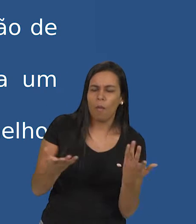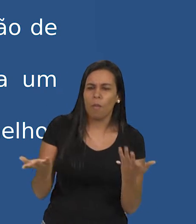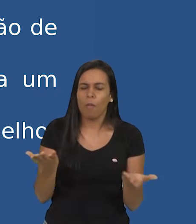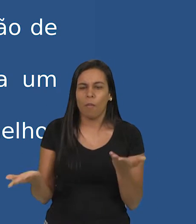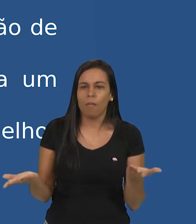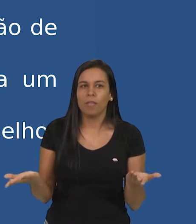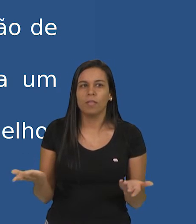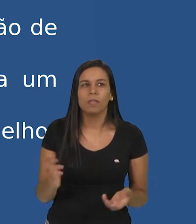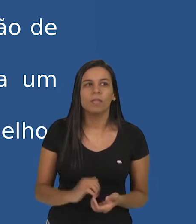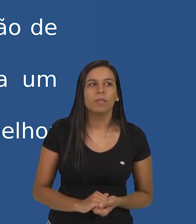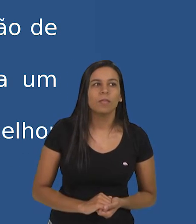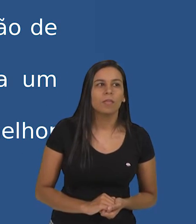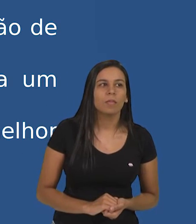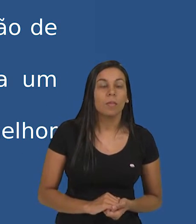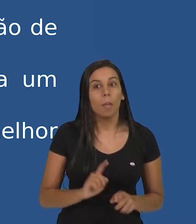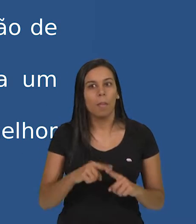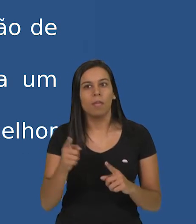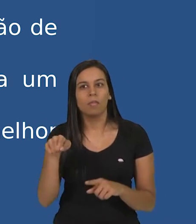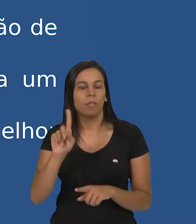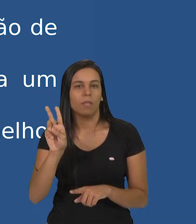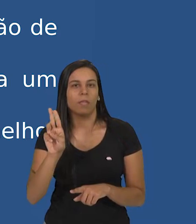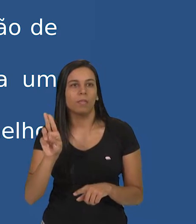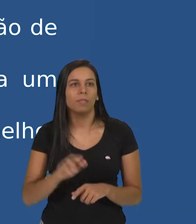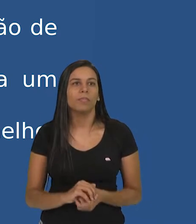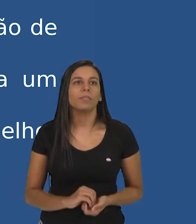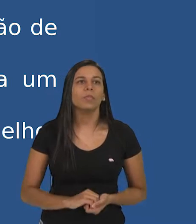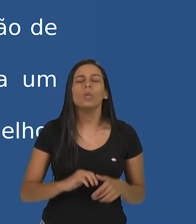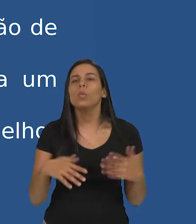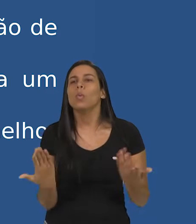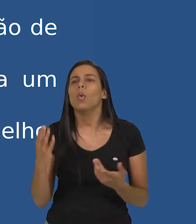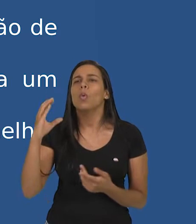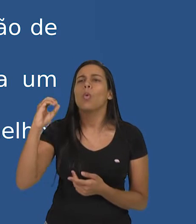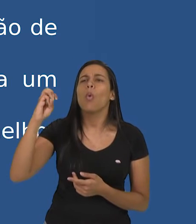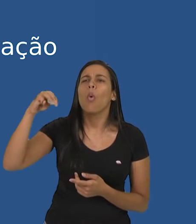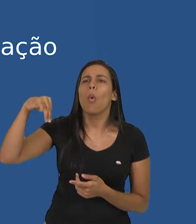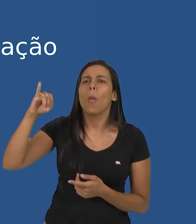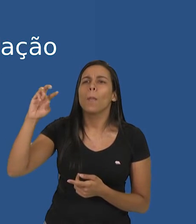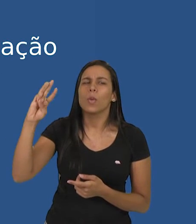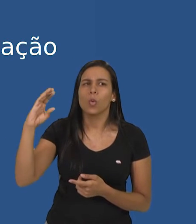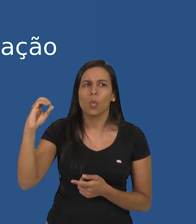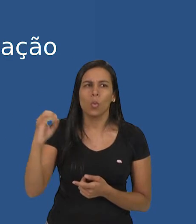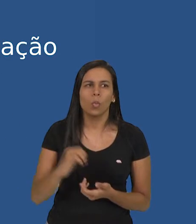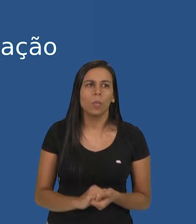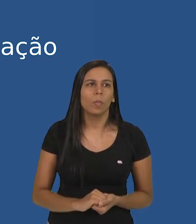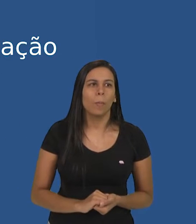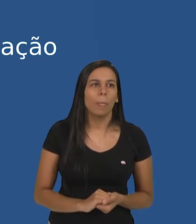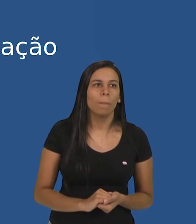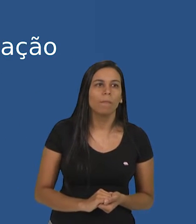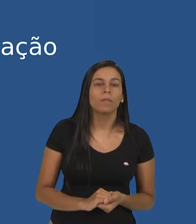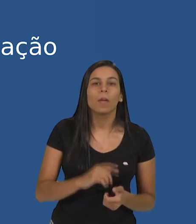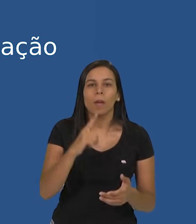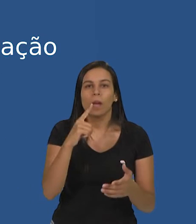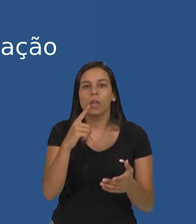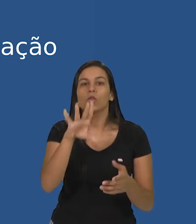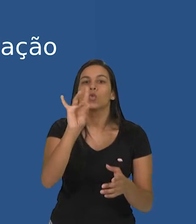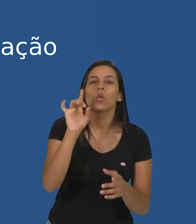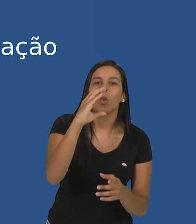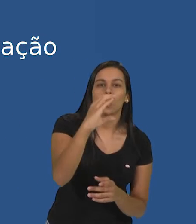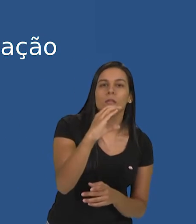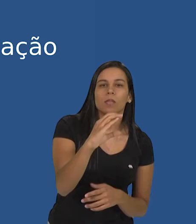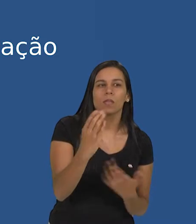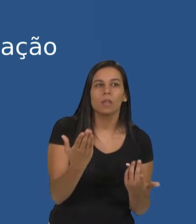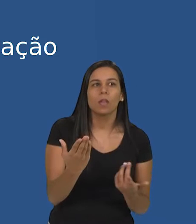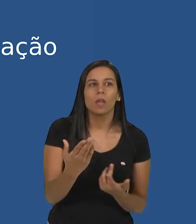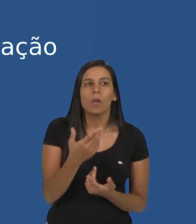não é o aspecto cômico, né? Qual é o aspecto cômico aí? Acertou quem marcou a letra C, né? O fazendeiro foi muito esperto,